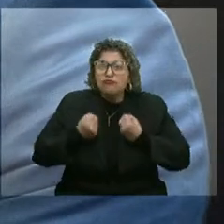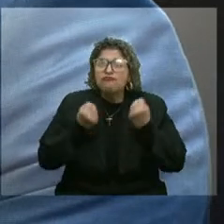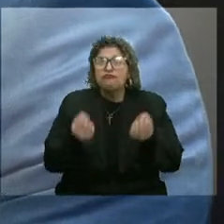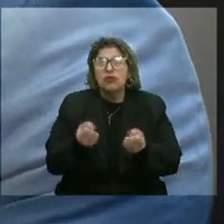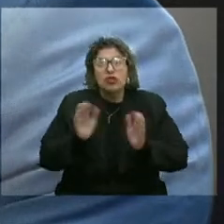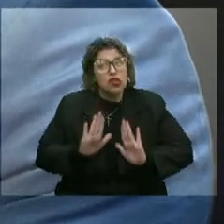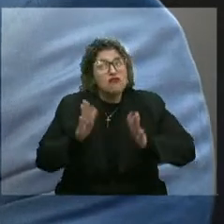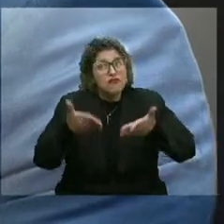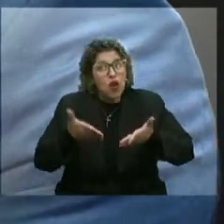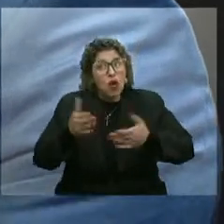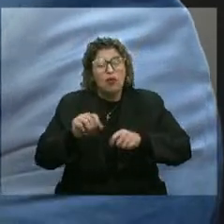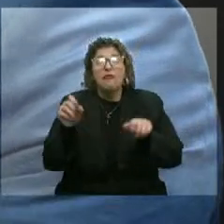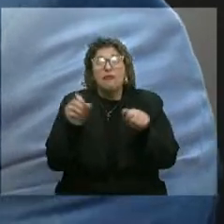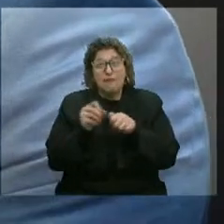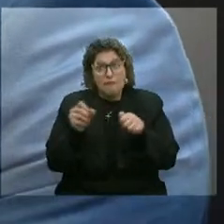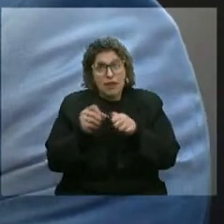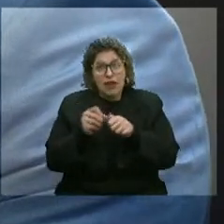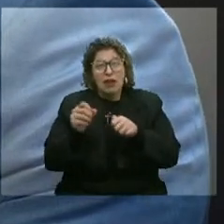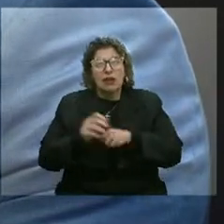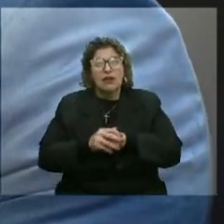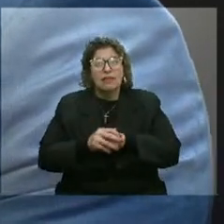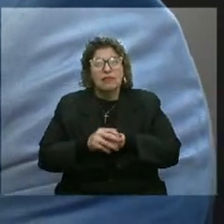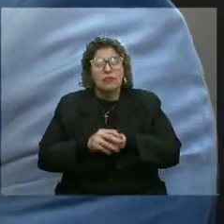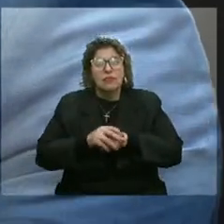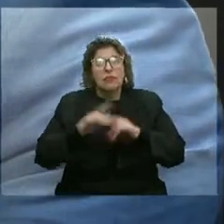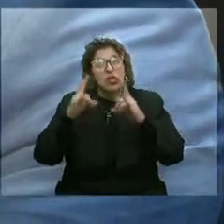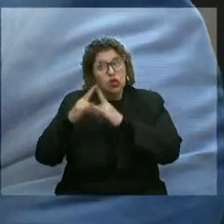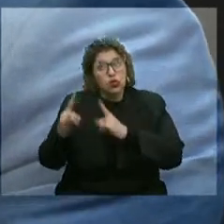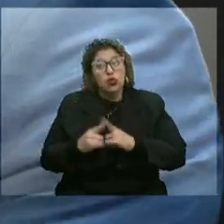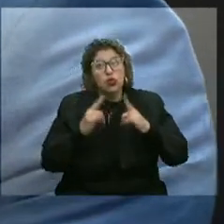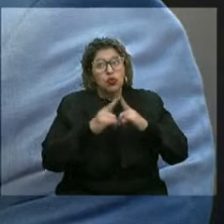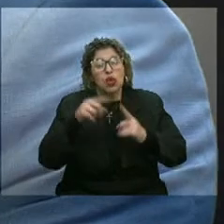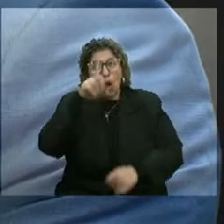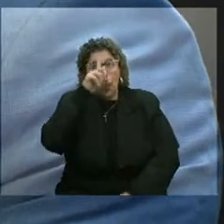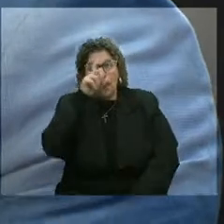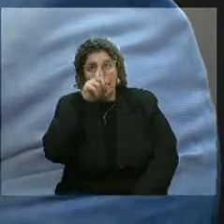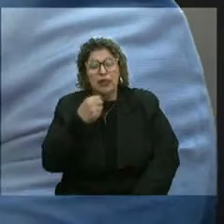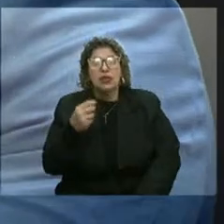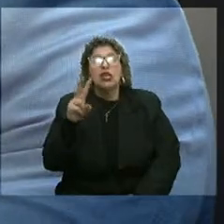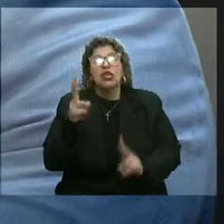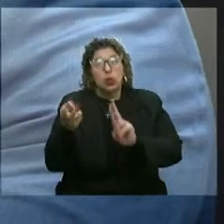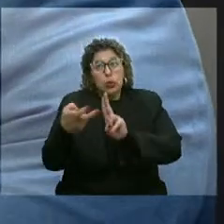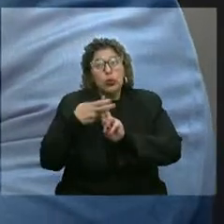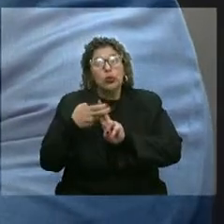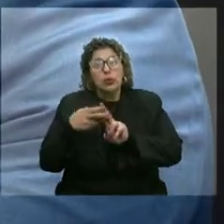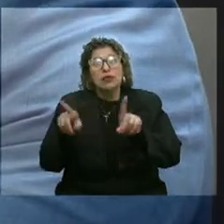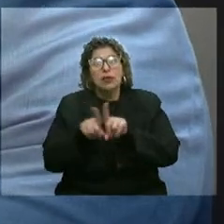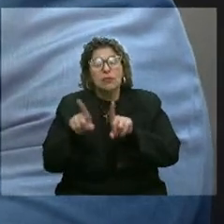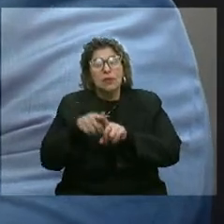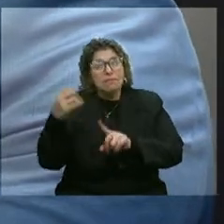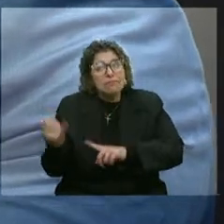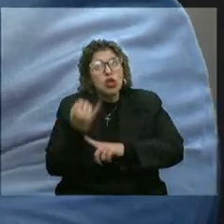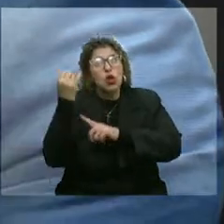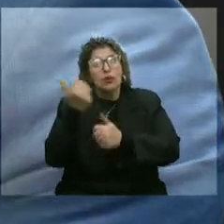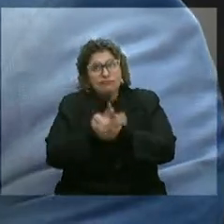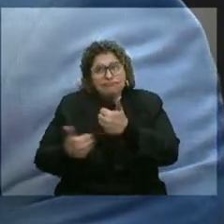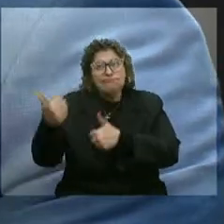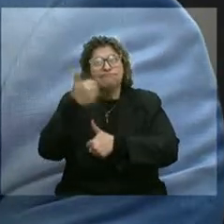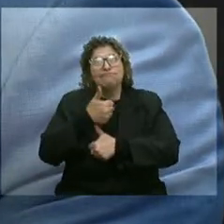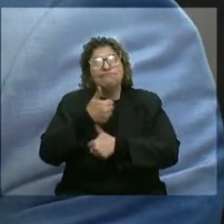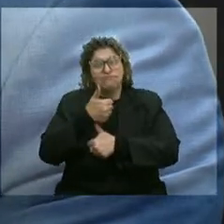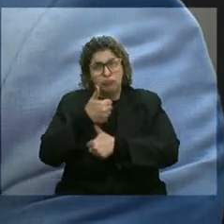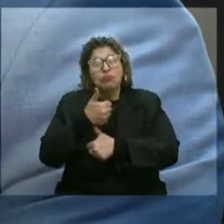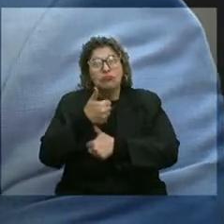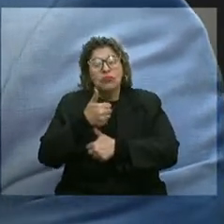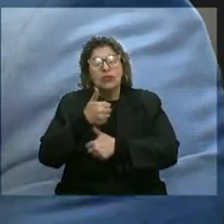foco foi feito pelas instituições hospitalares, pelo Sistema Único de Saúde, no sentido de priorizar o atendimento